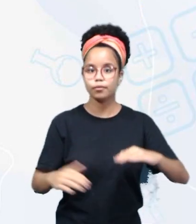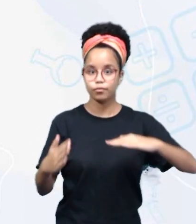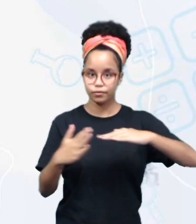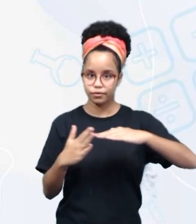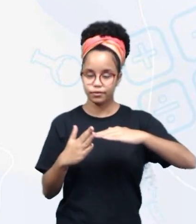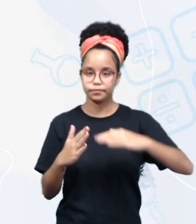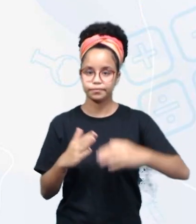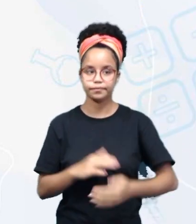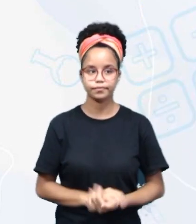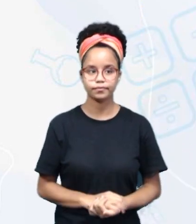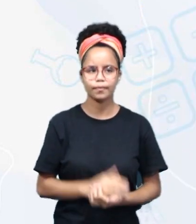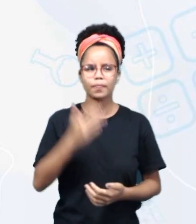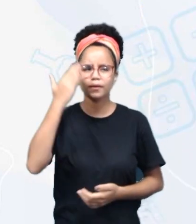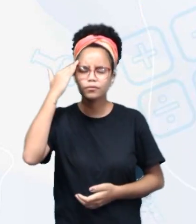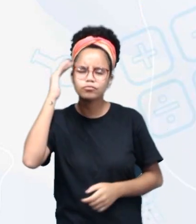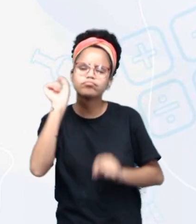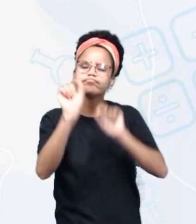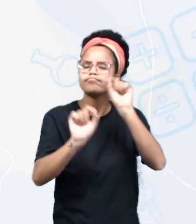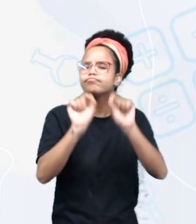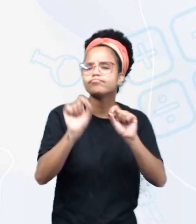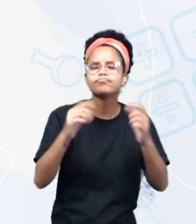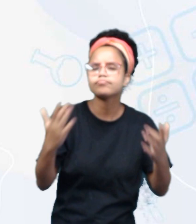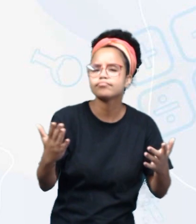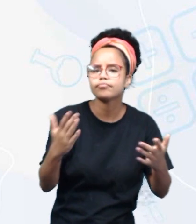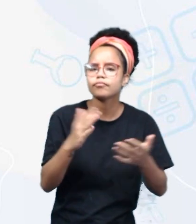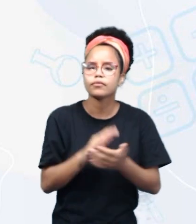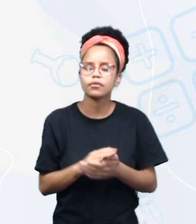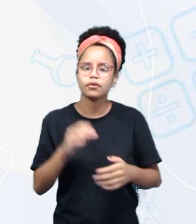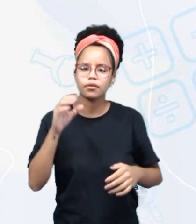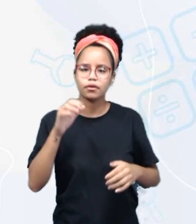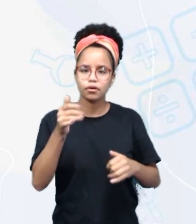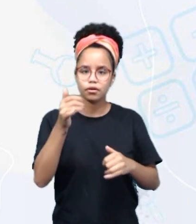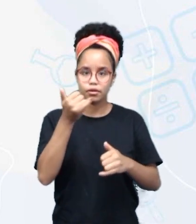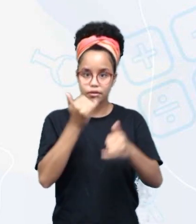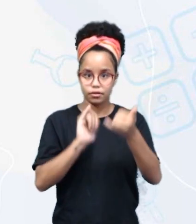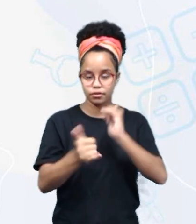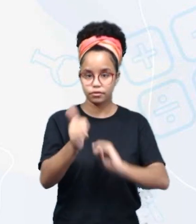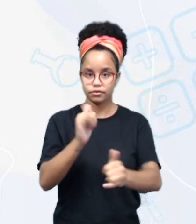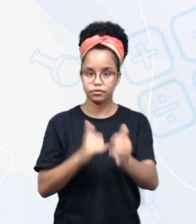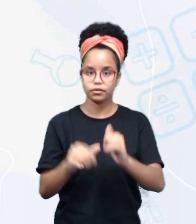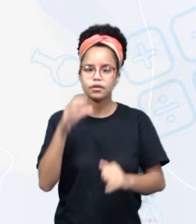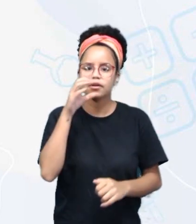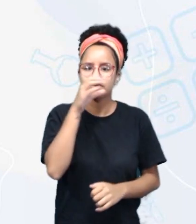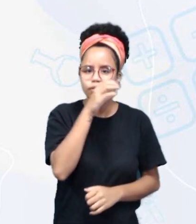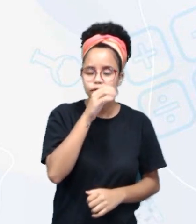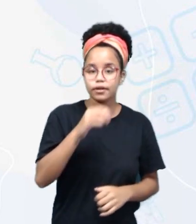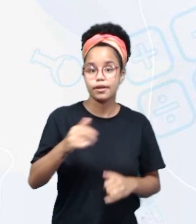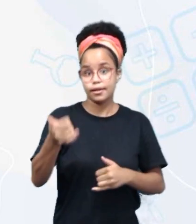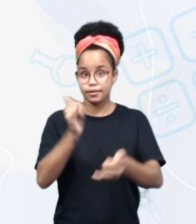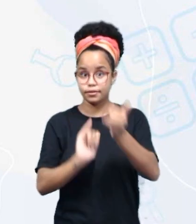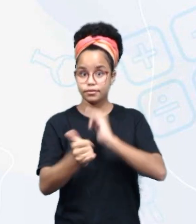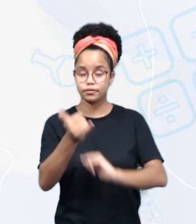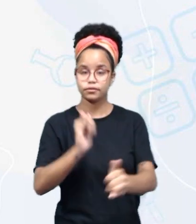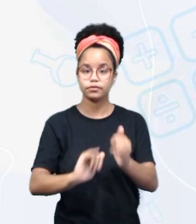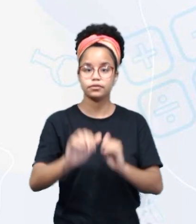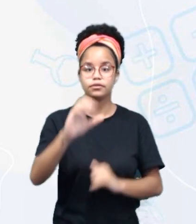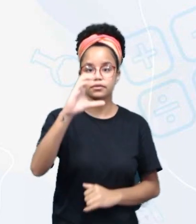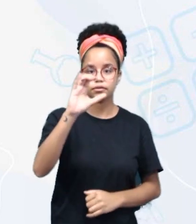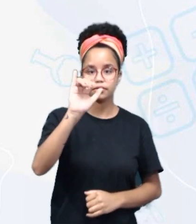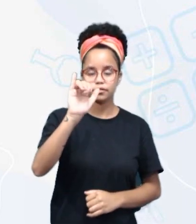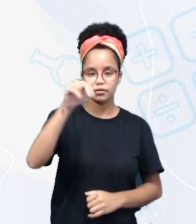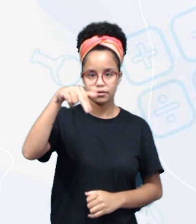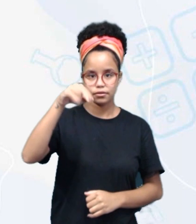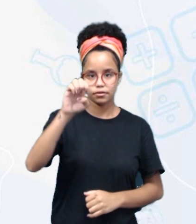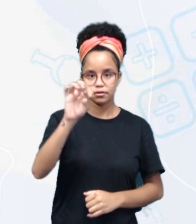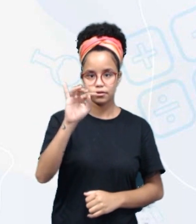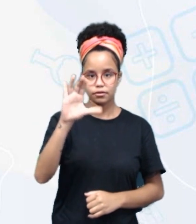Para entender o que é temperatura e calor, precisamos entender o que é energia cinética. Energia cinética é a forma de energia